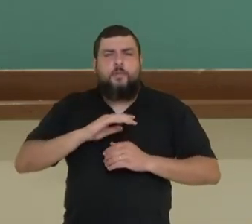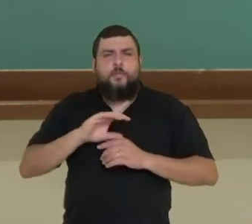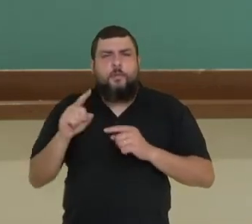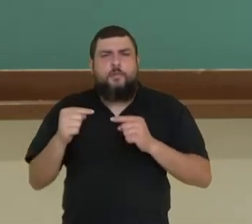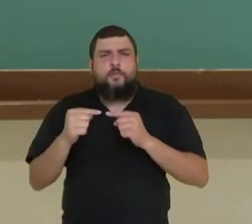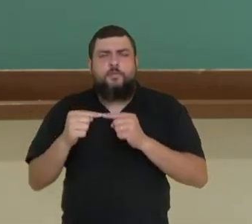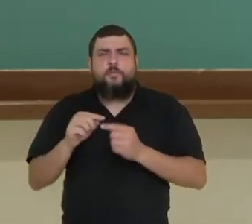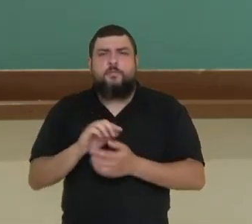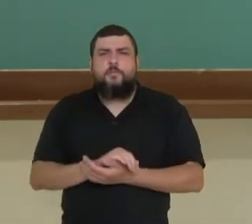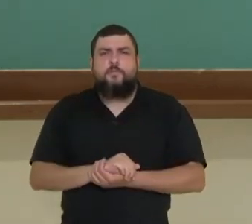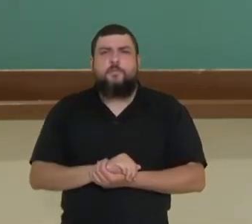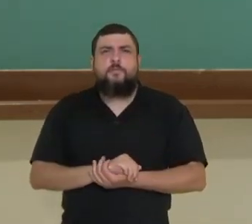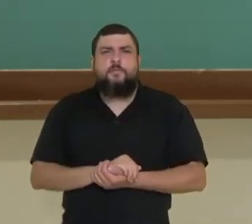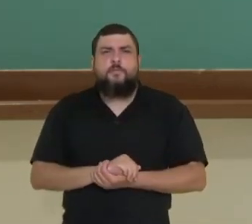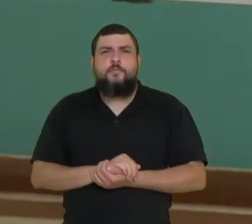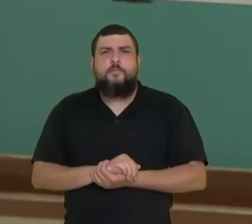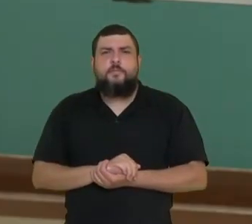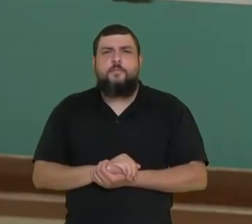eficiência energética, ok?